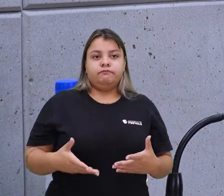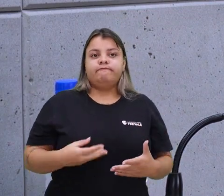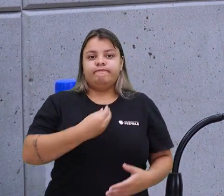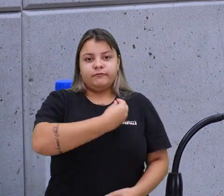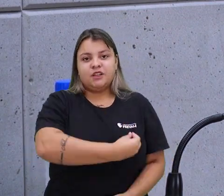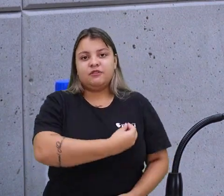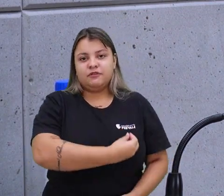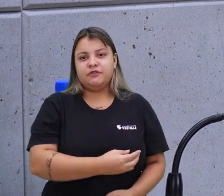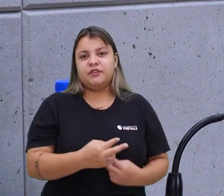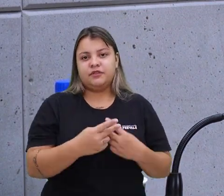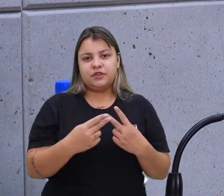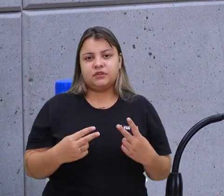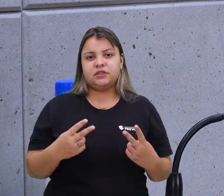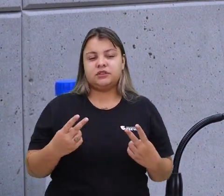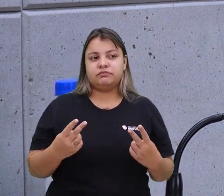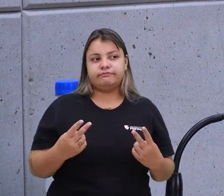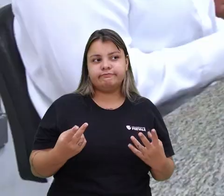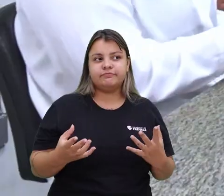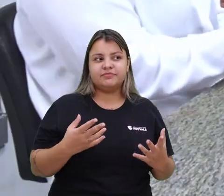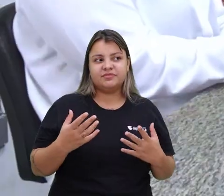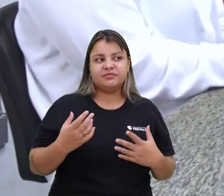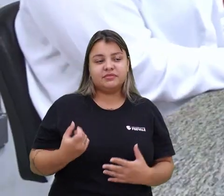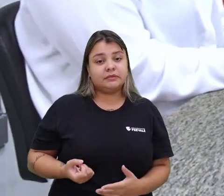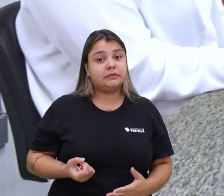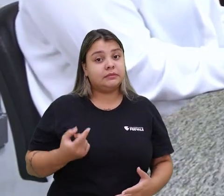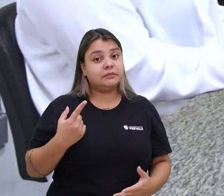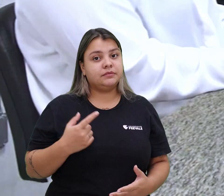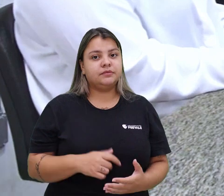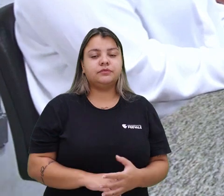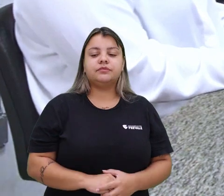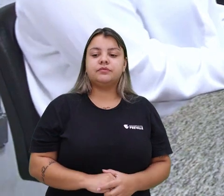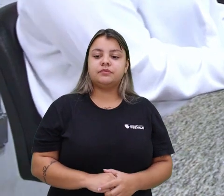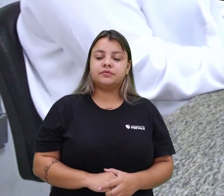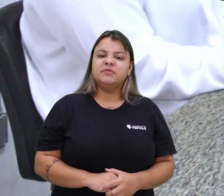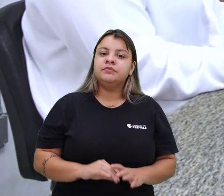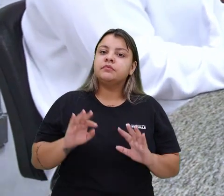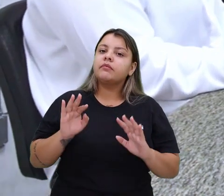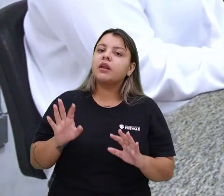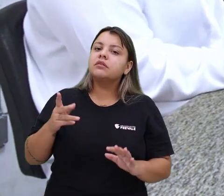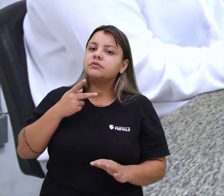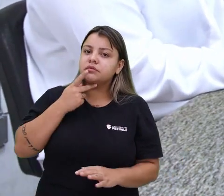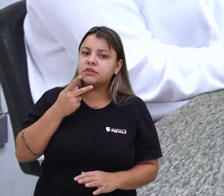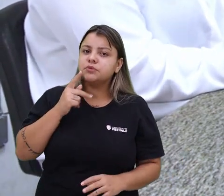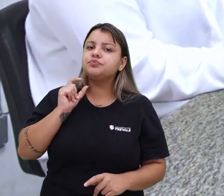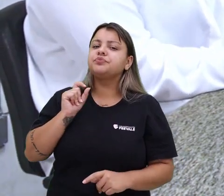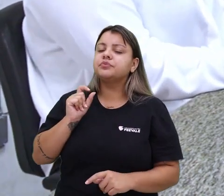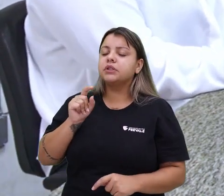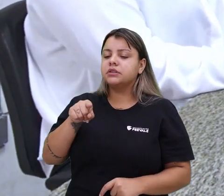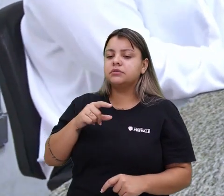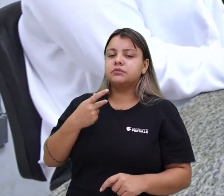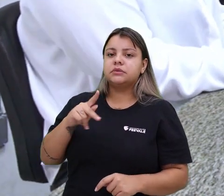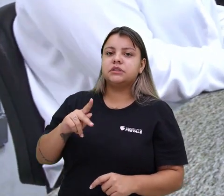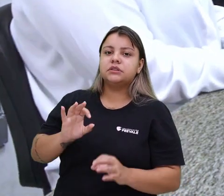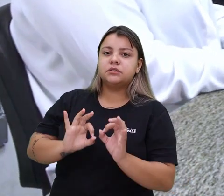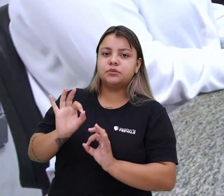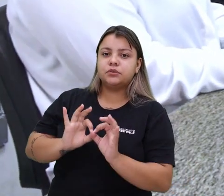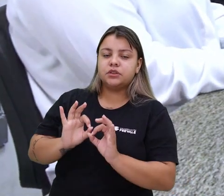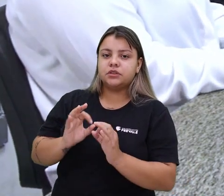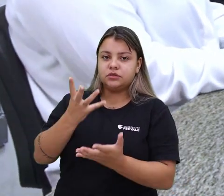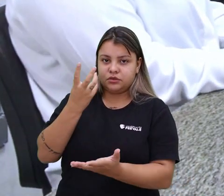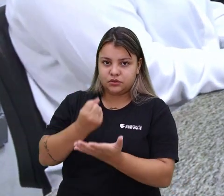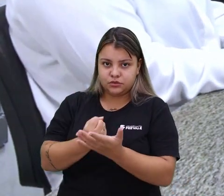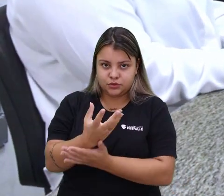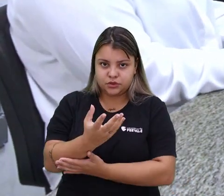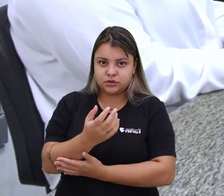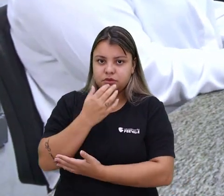casos bem interessantes assim né e conta pra gente um pouquinho desse teu projeto lá do do podcast do